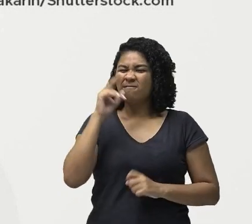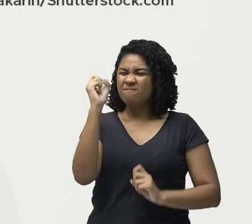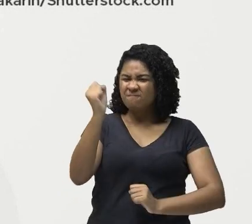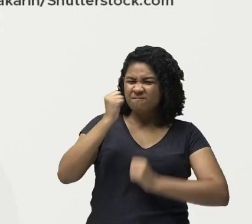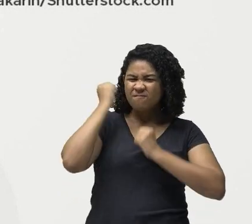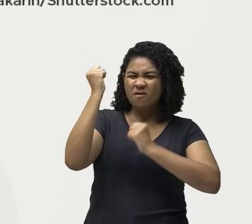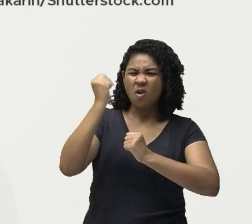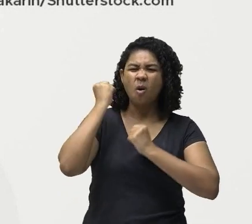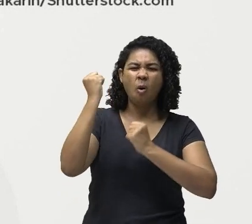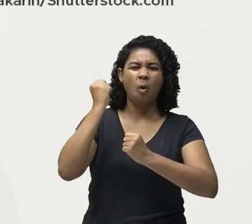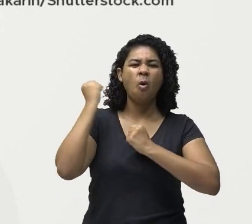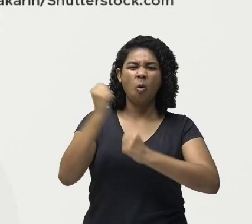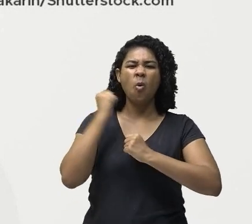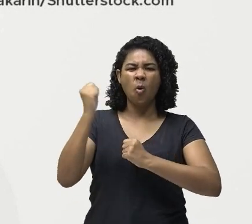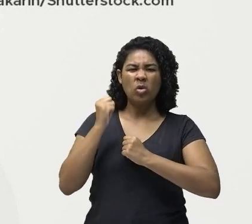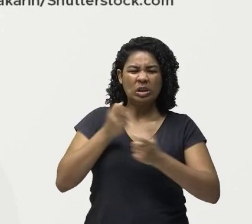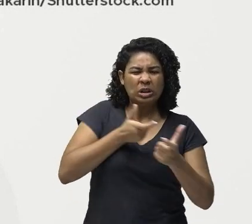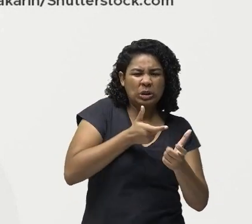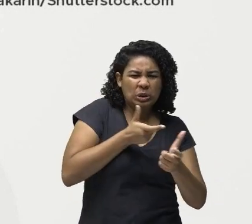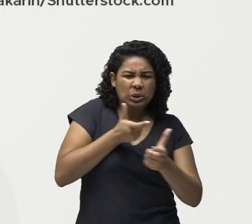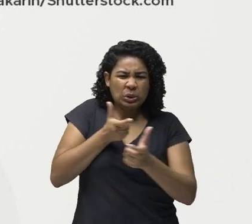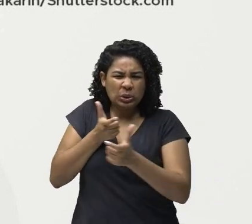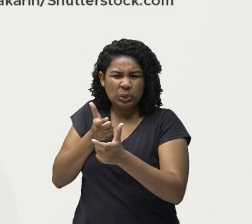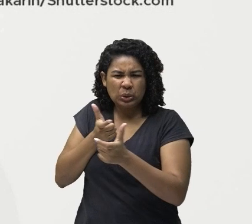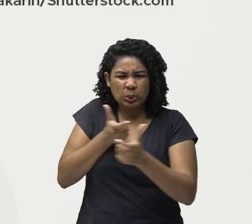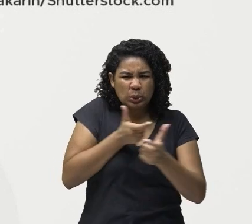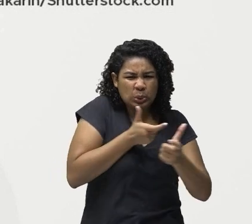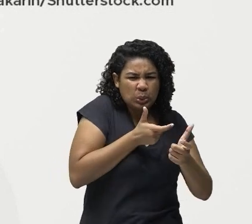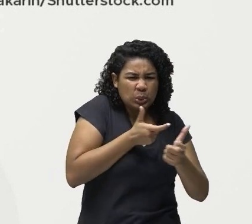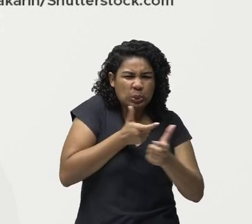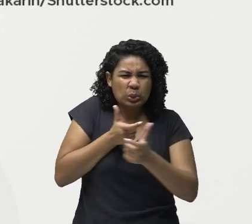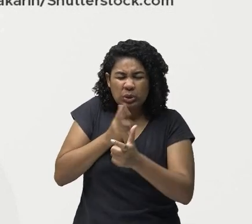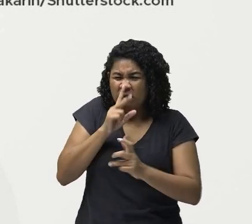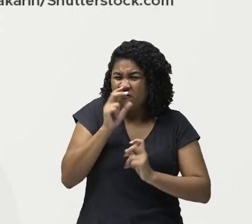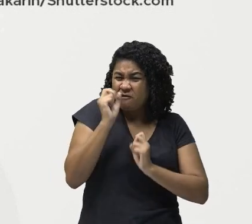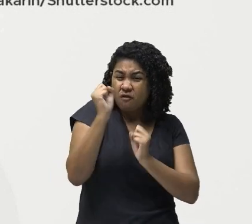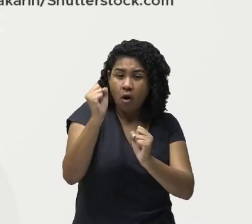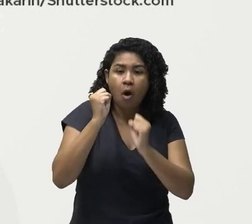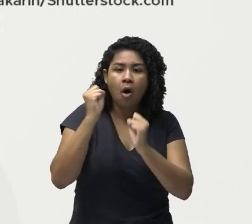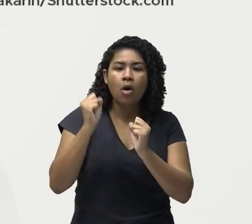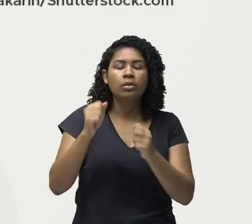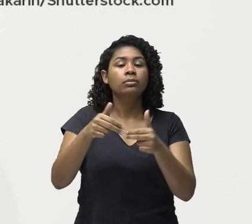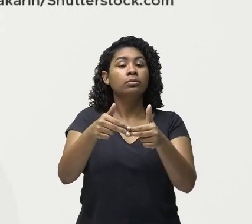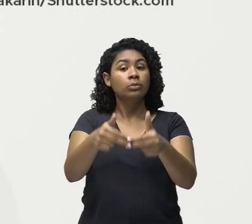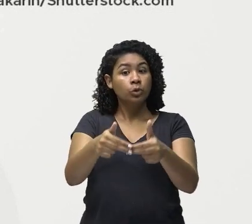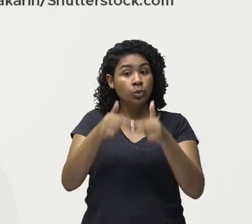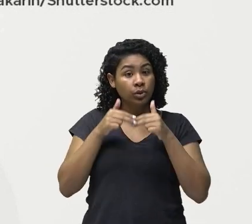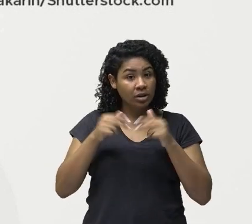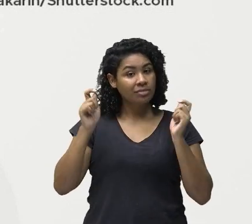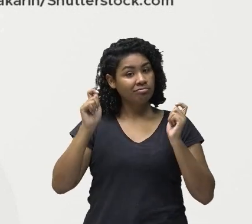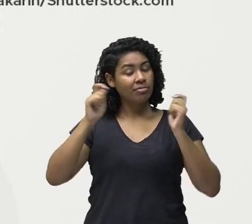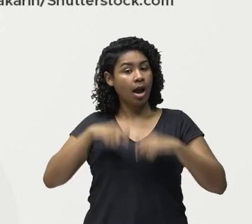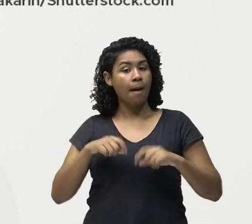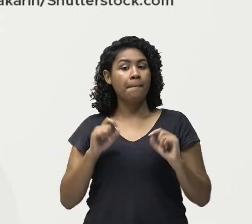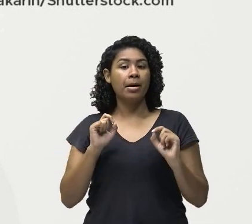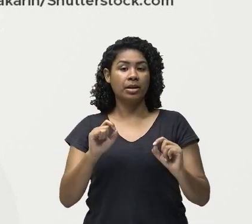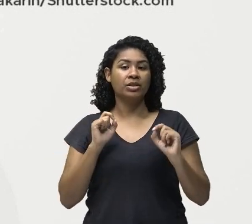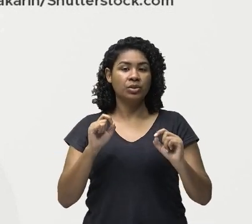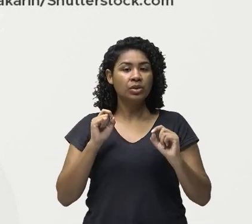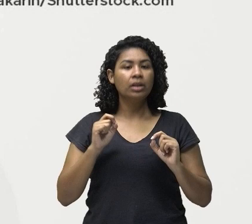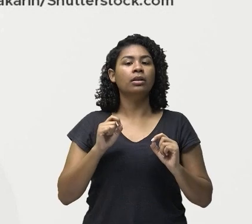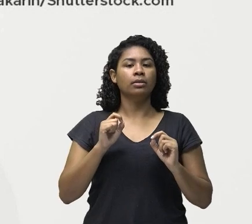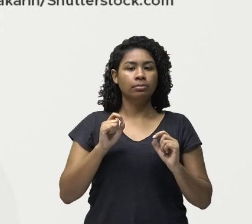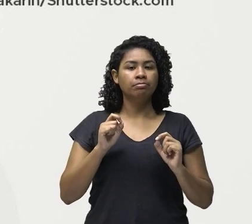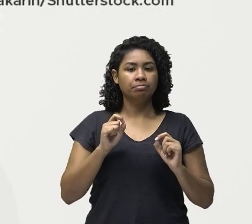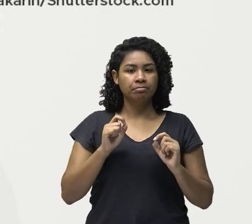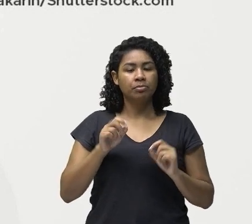força essa água quando liberada e ao fato do ar conseguir ser comprimido, consegue fazer com que ferramentas